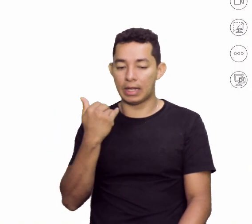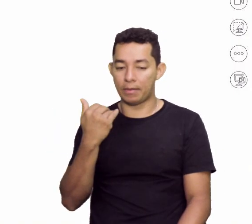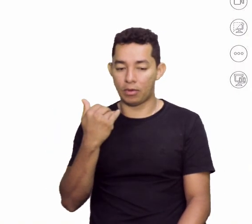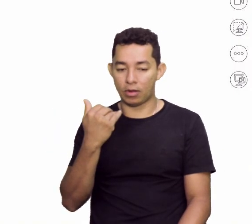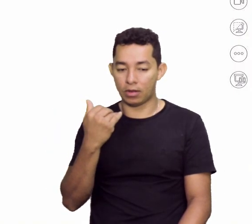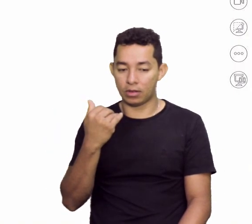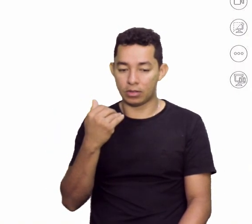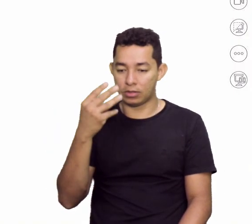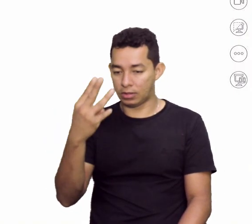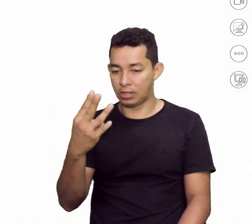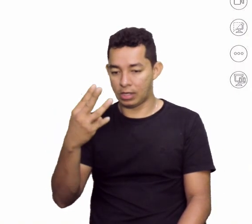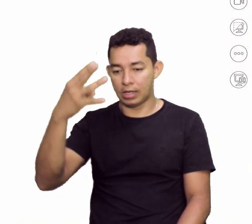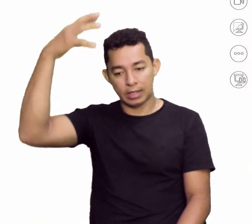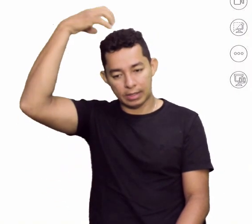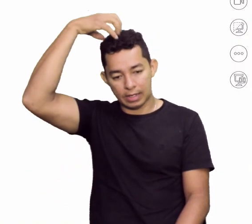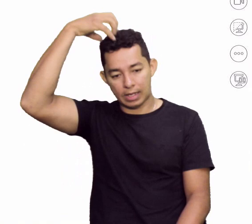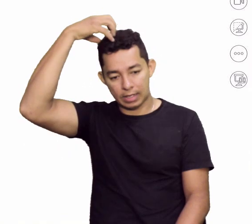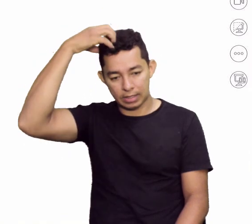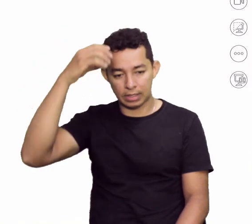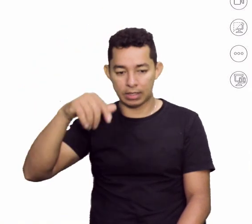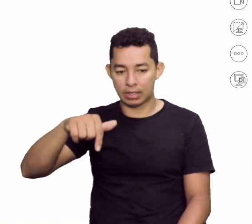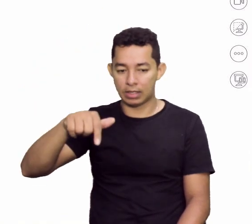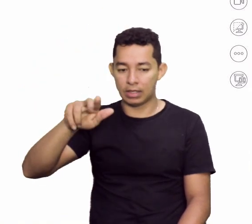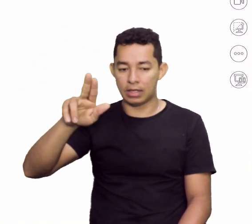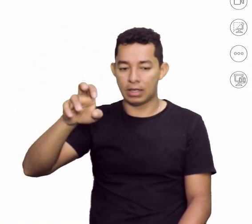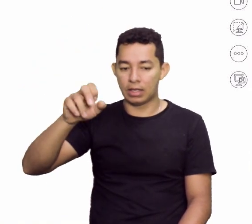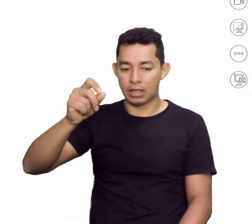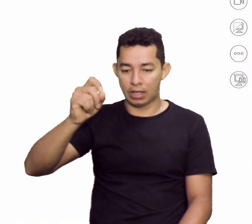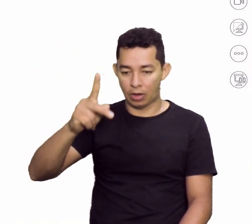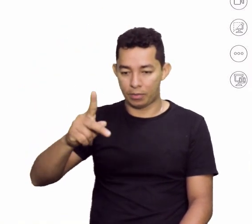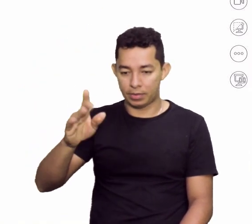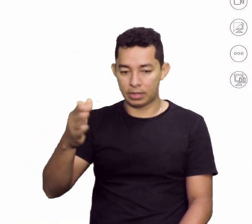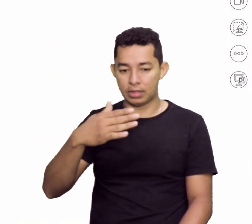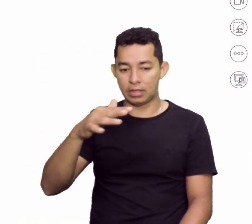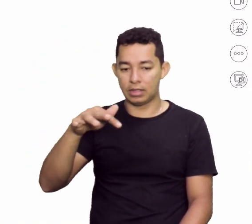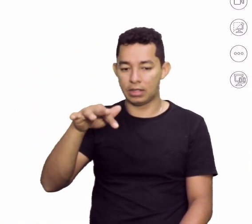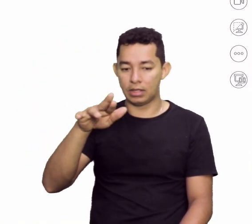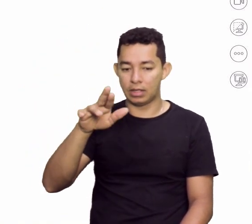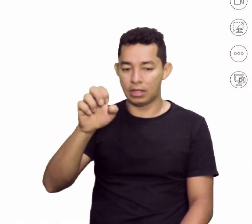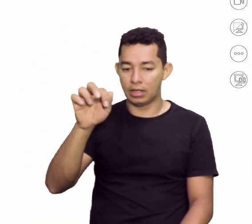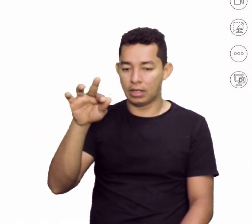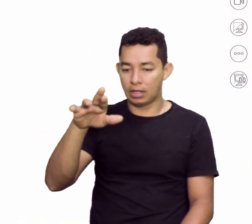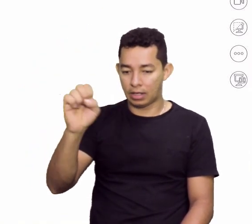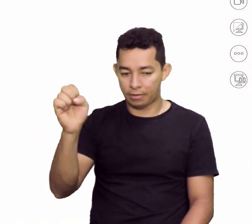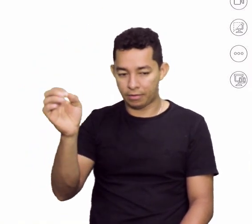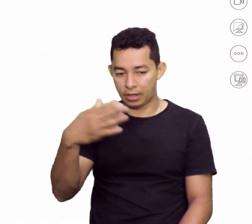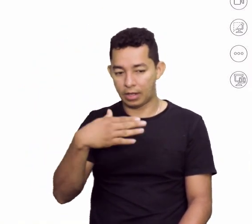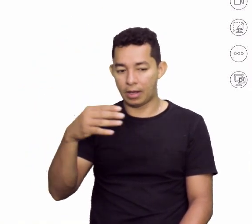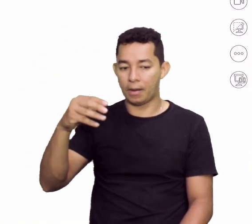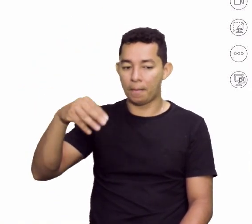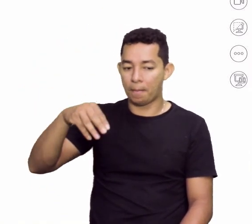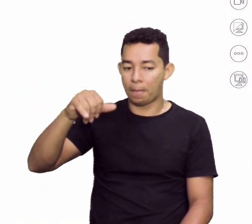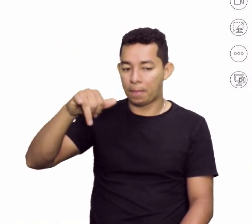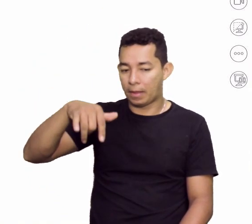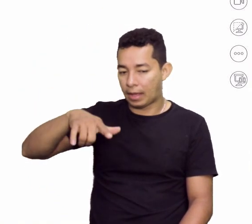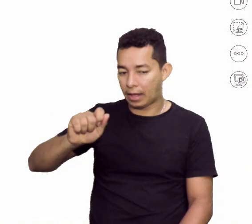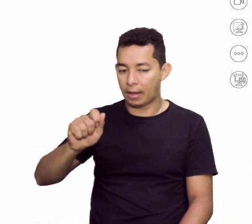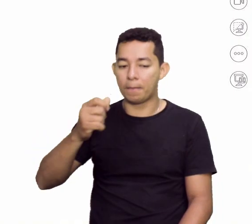Khafre e Mycerinos, que são respectivamente pai, filho e